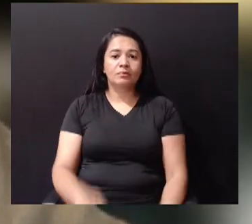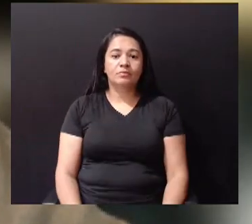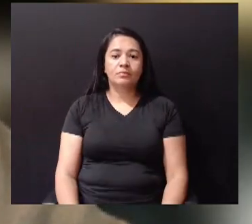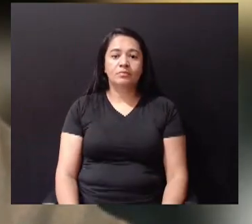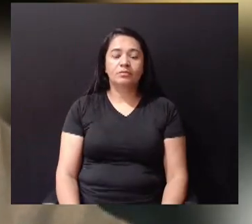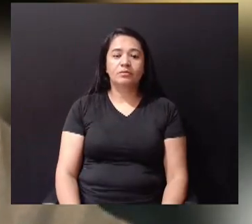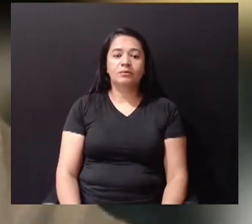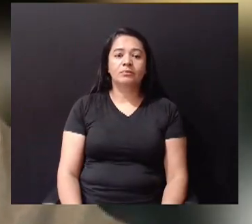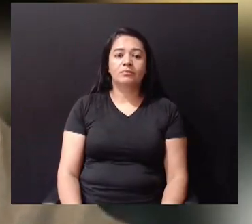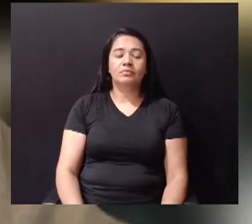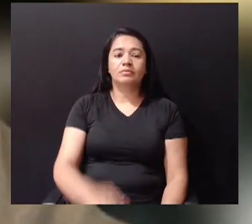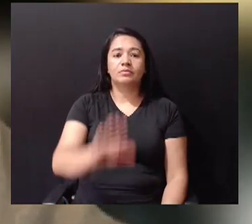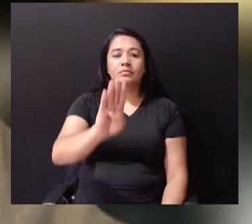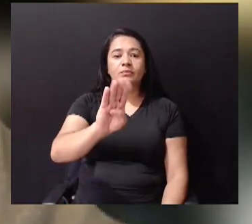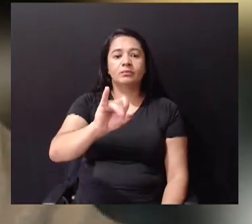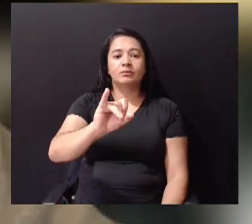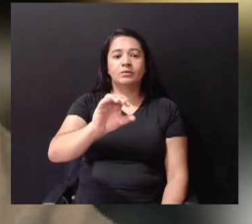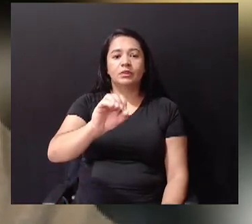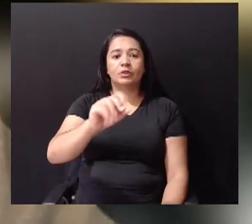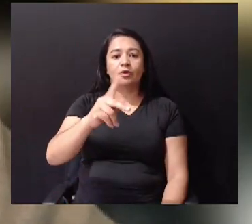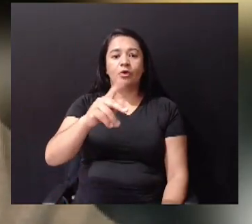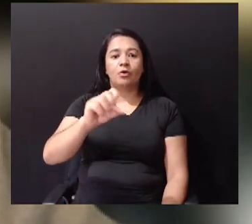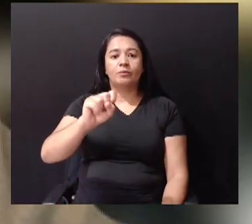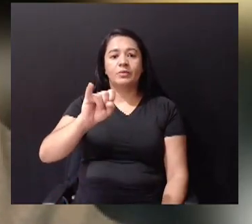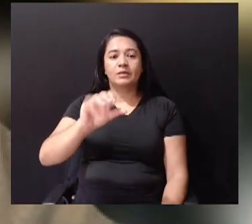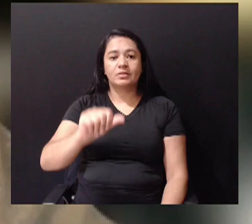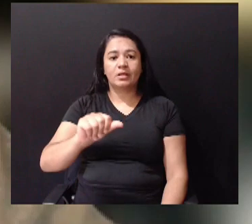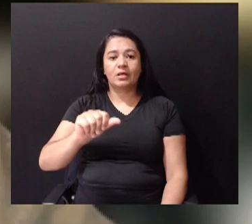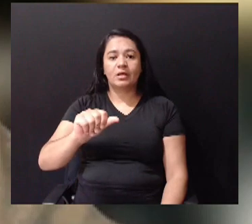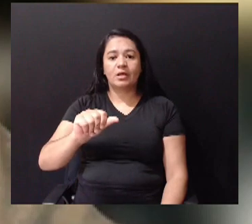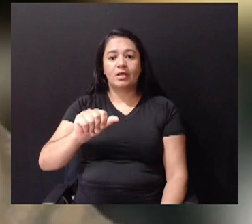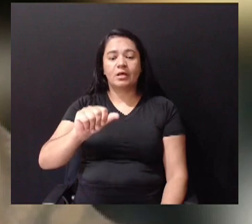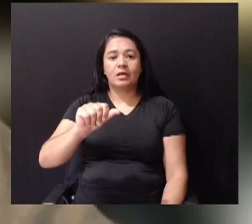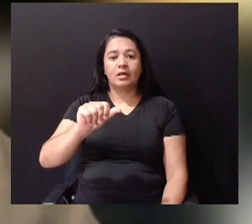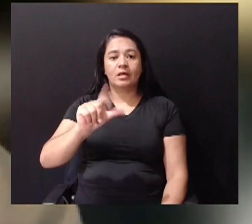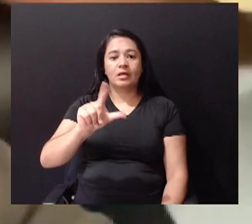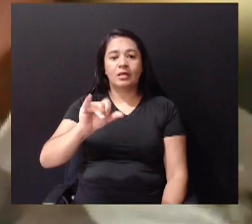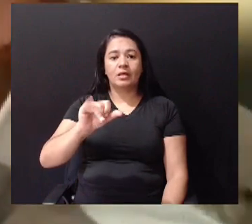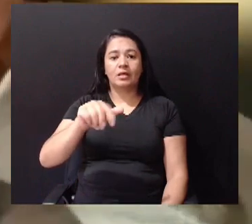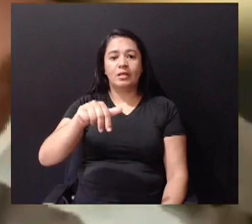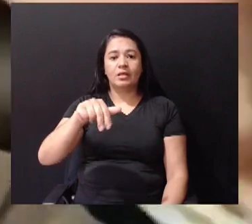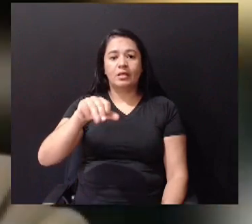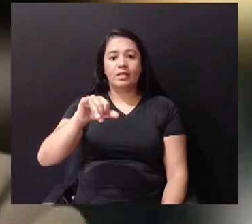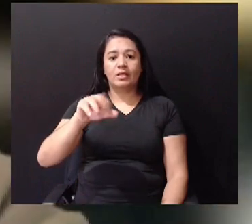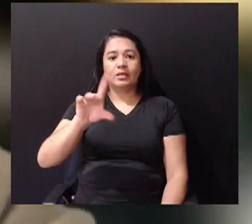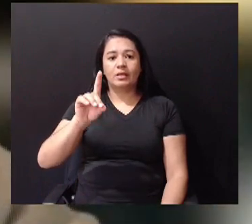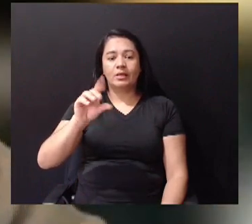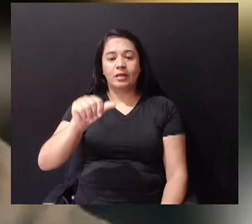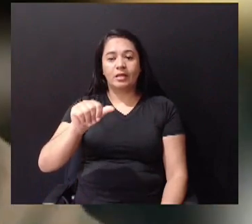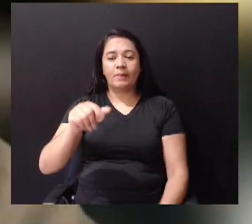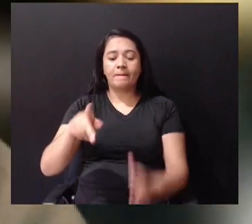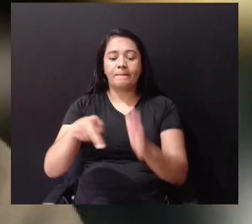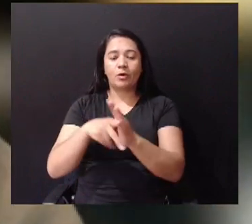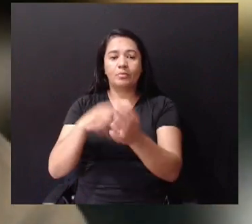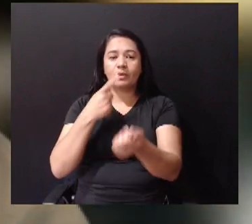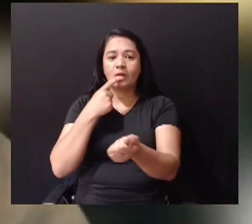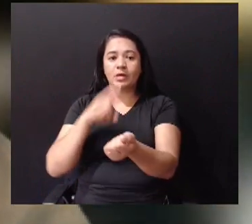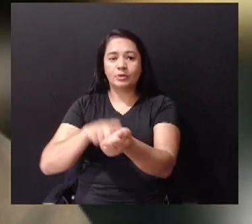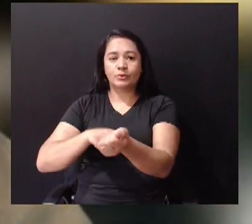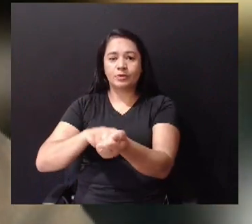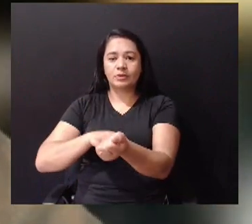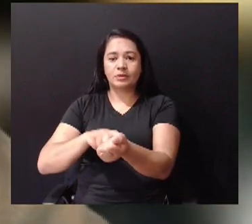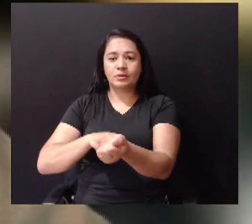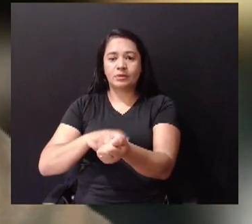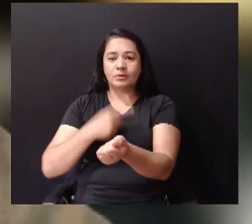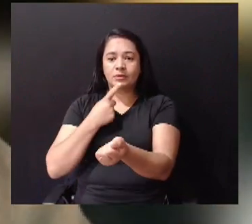líquida. A gente consegue, através de sangue, líquor é aquele é o